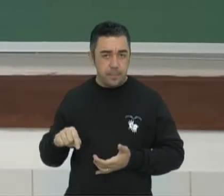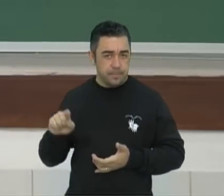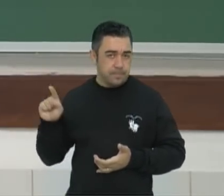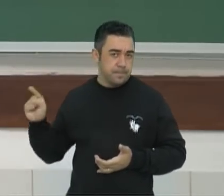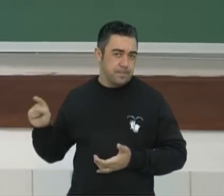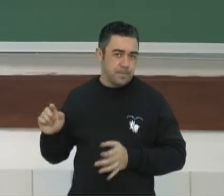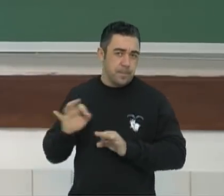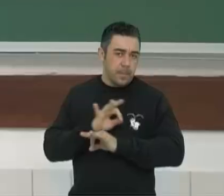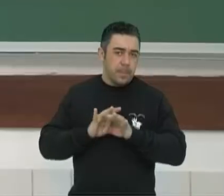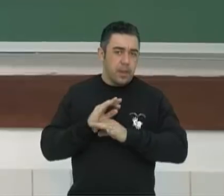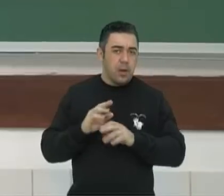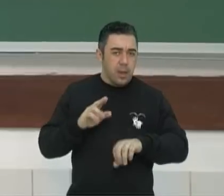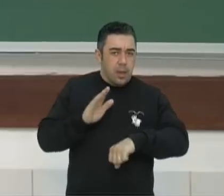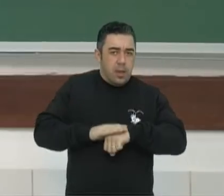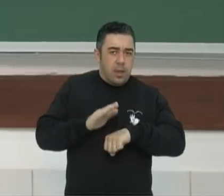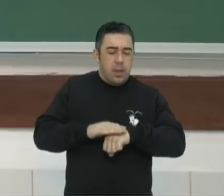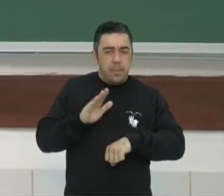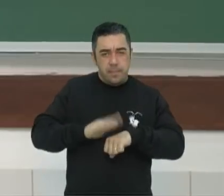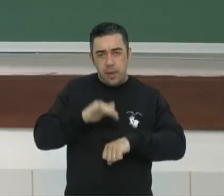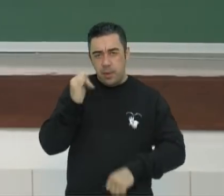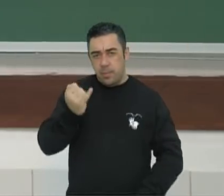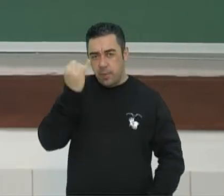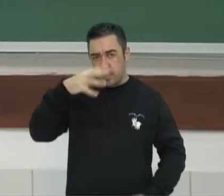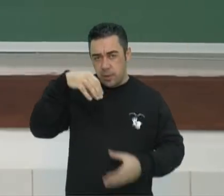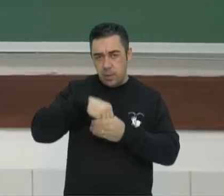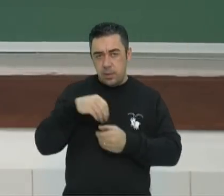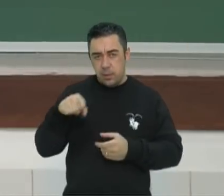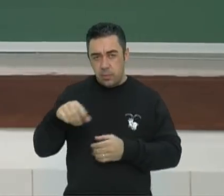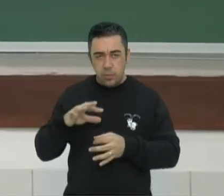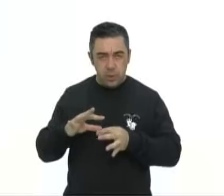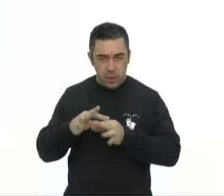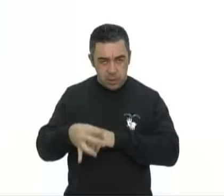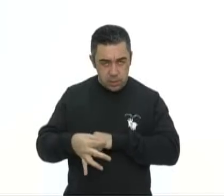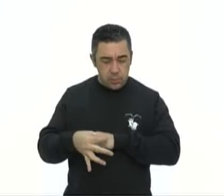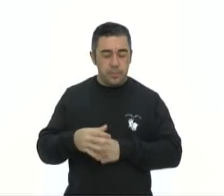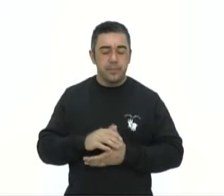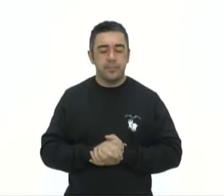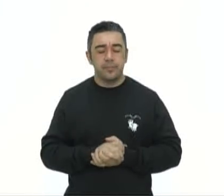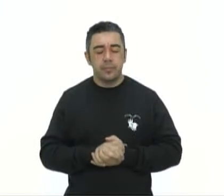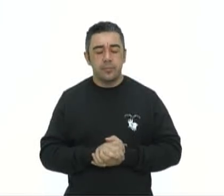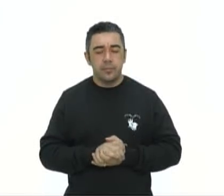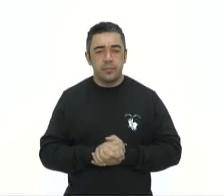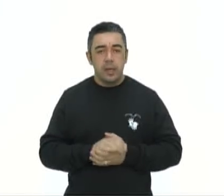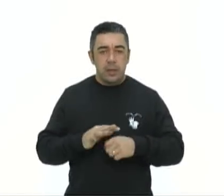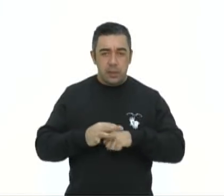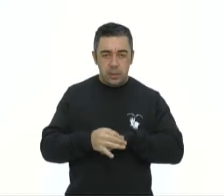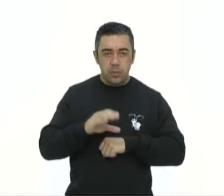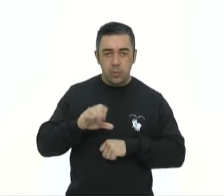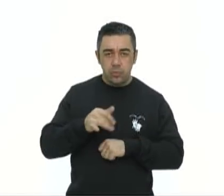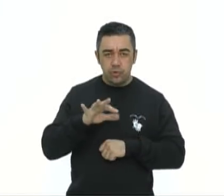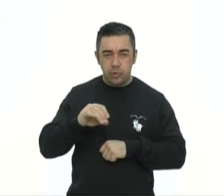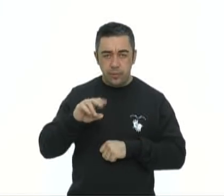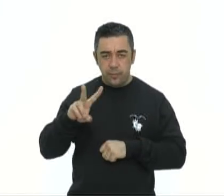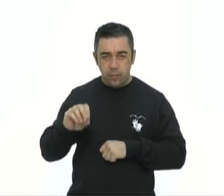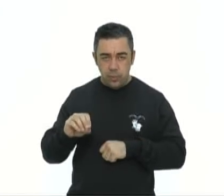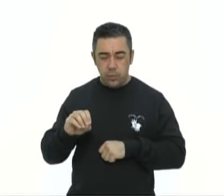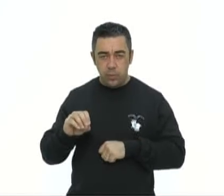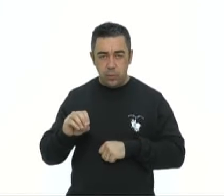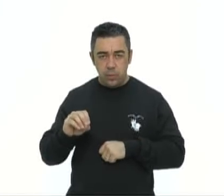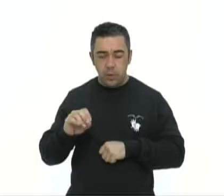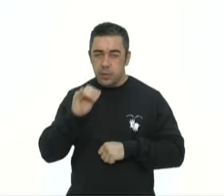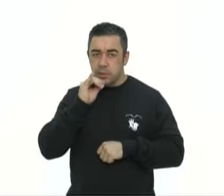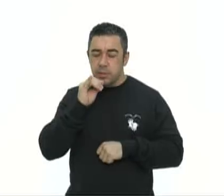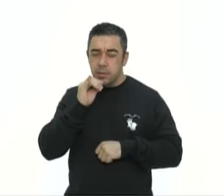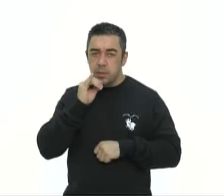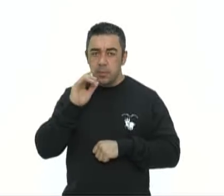basicamente assim o que é de mais importante ali dentro desse tecido. No tecido conjuntivo que fica sob o epitélio, ou seja, ali